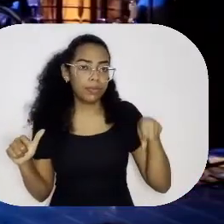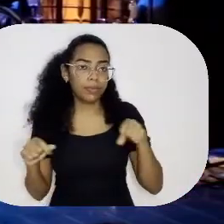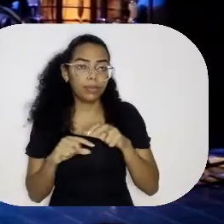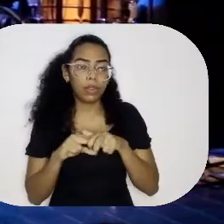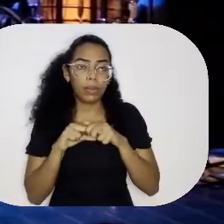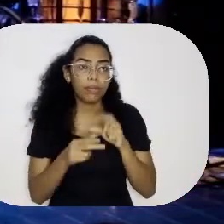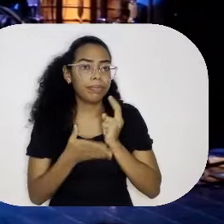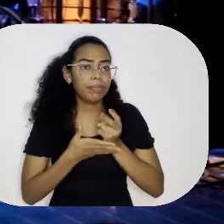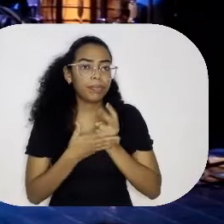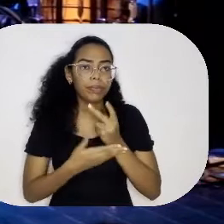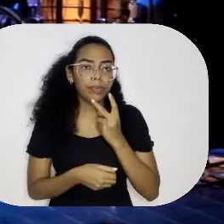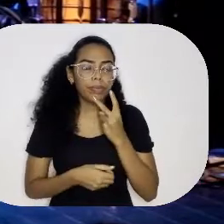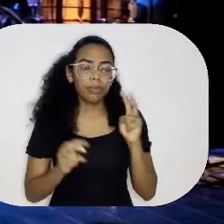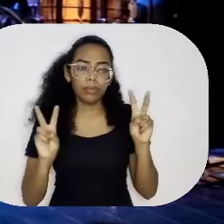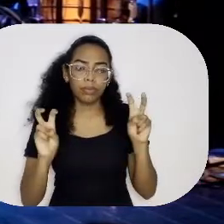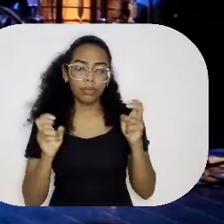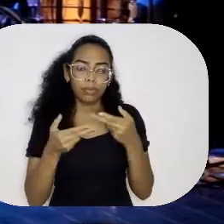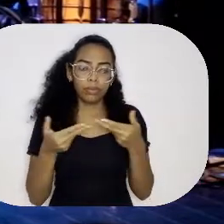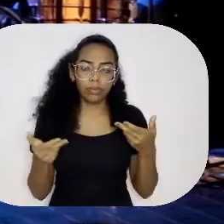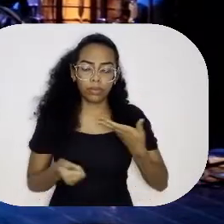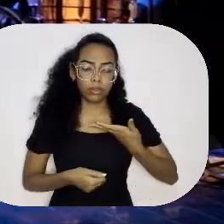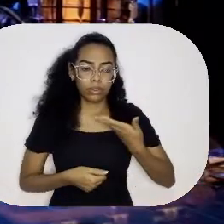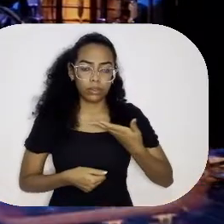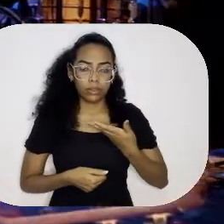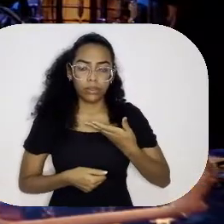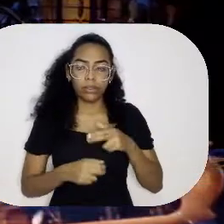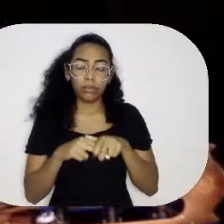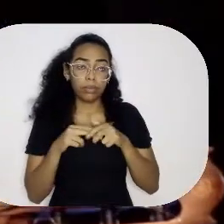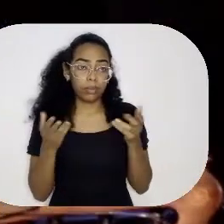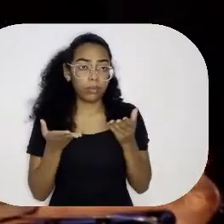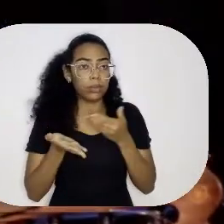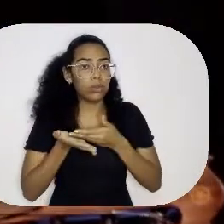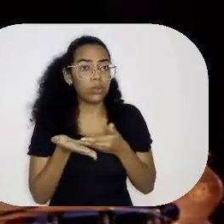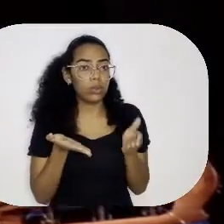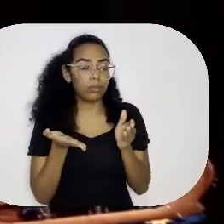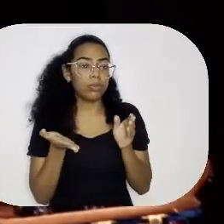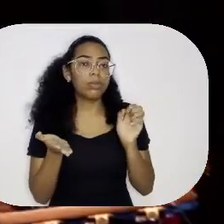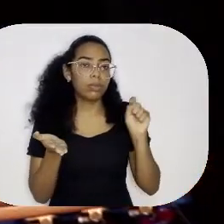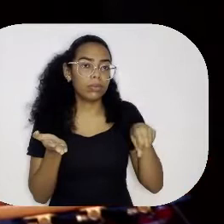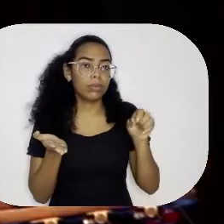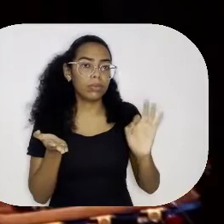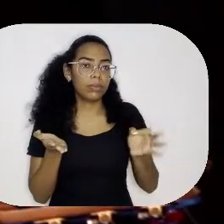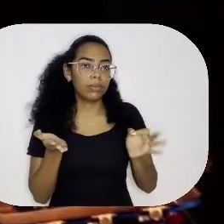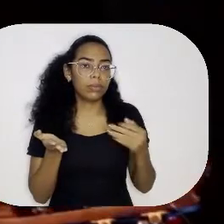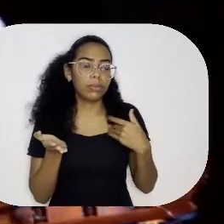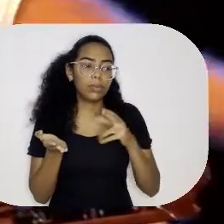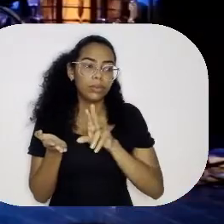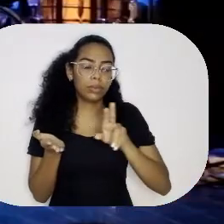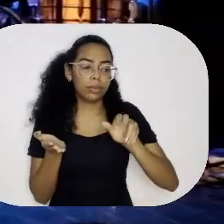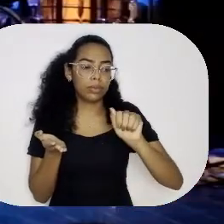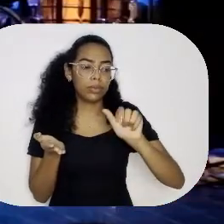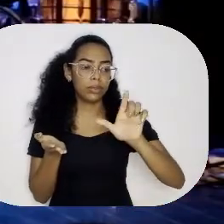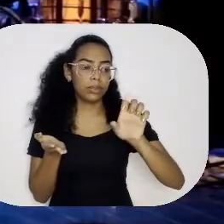aqui. Então eu vou estar sempre aqui falando um pouco aqui para os amigos do ensaio interativo, né? E vamos começar as canções do álbum Além do Tempo Normal.